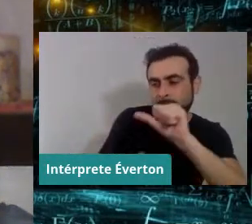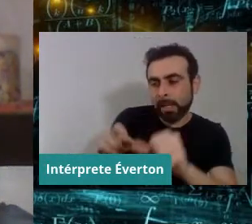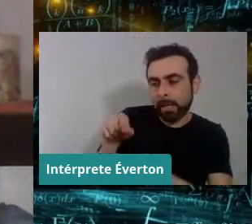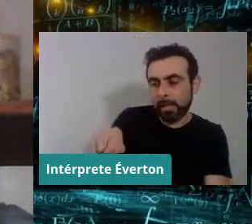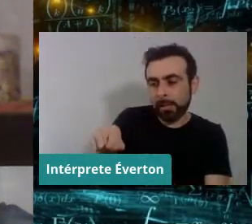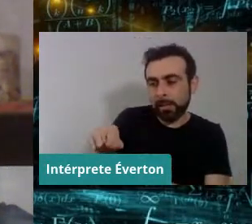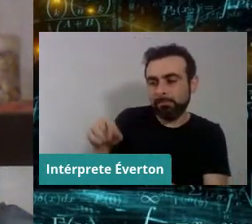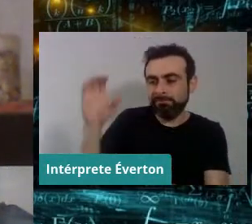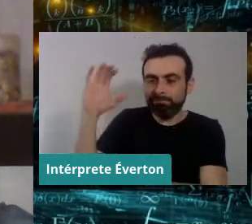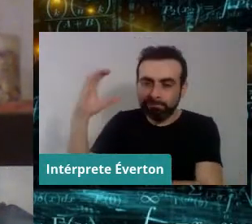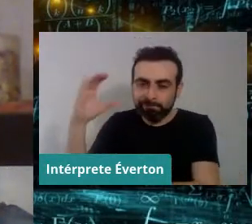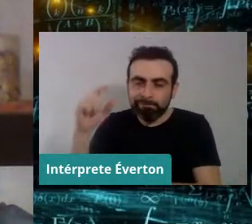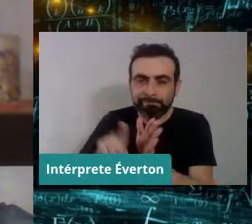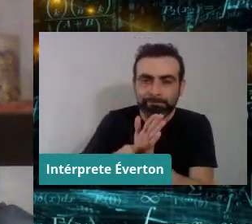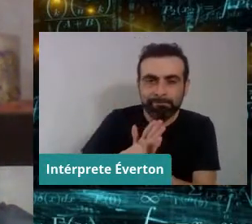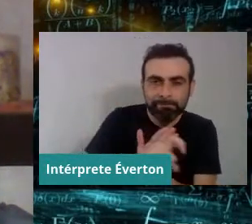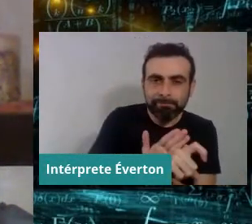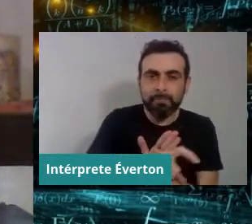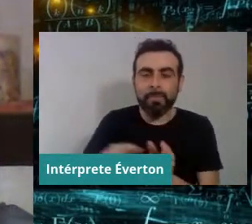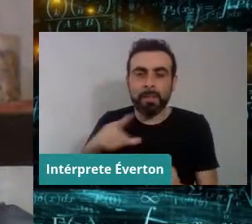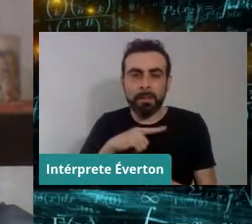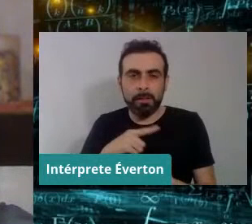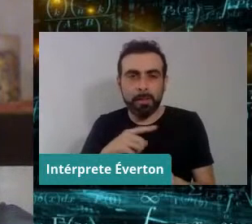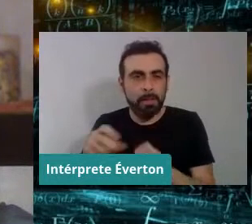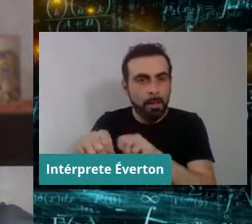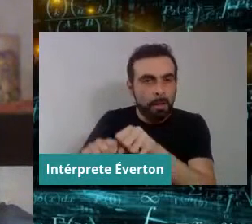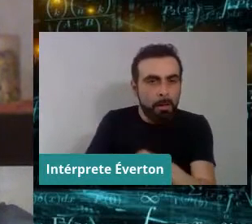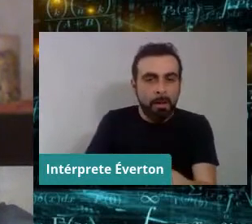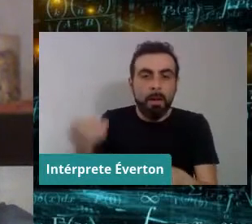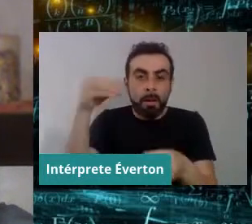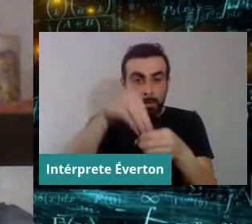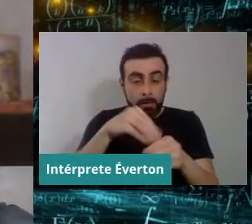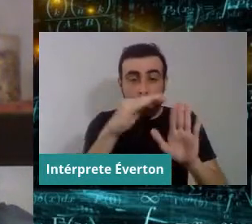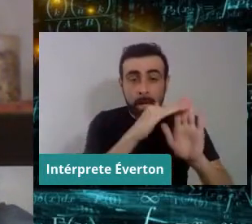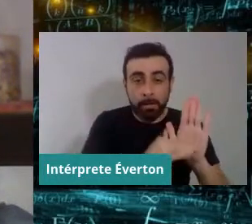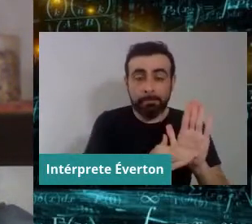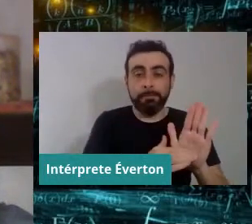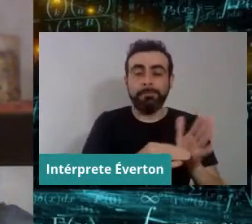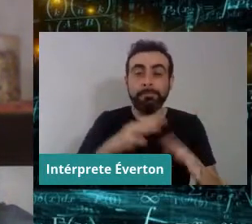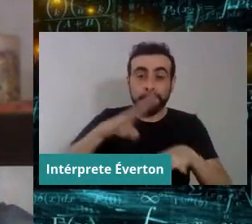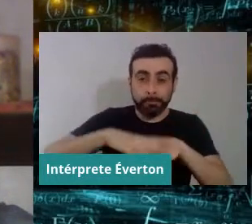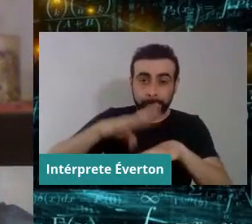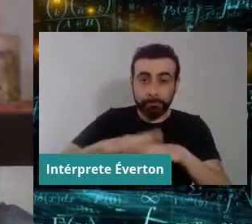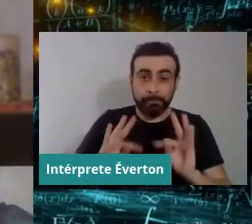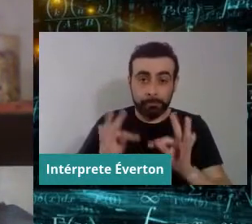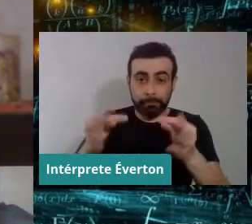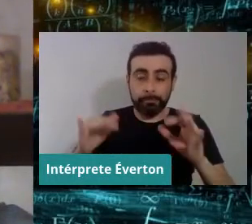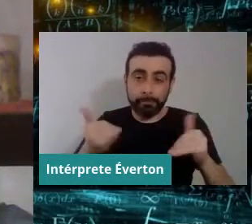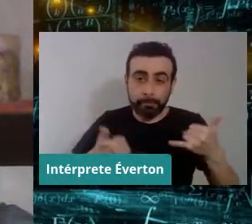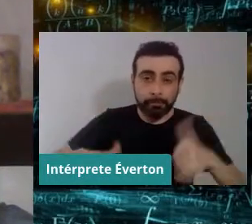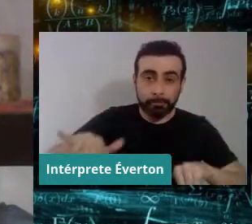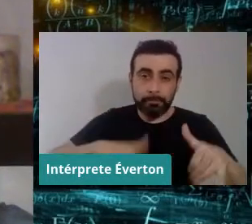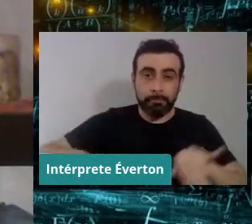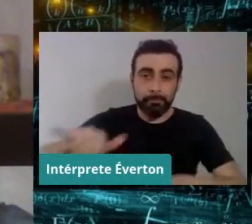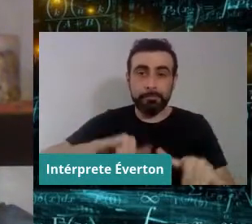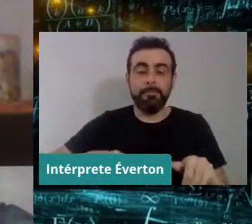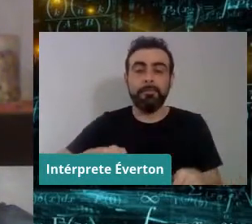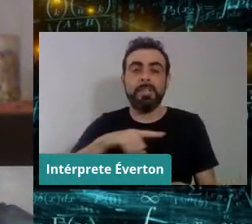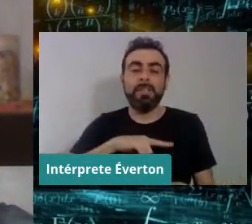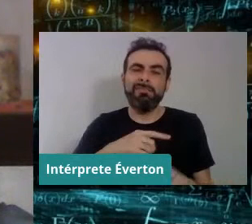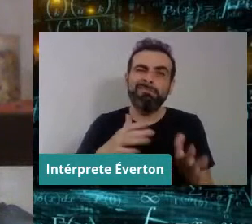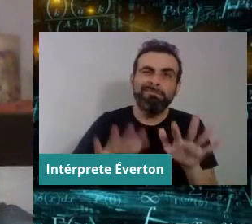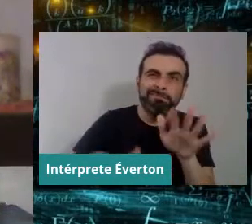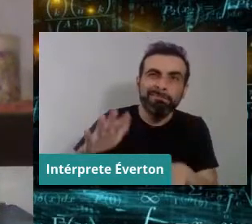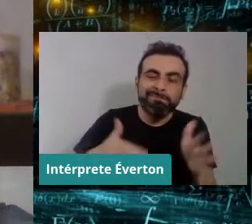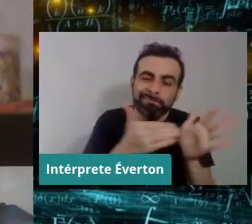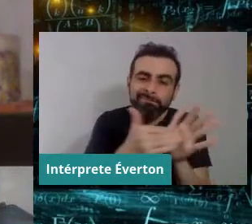ciências biológicas com habilitações em matemática, física e química, que perdurou até meados